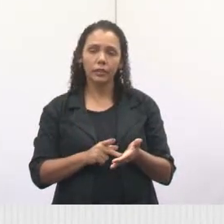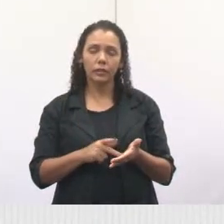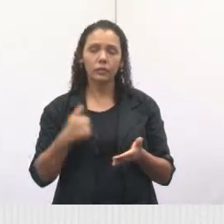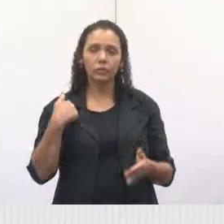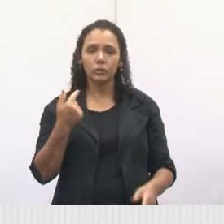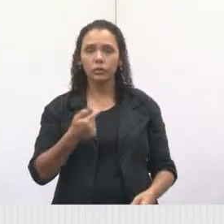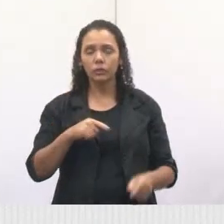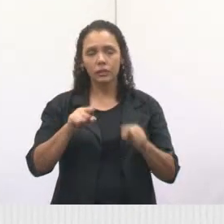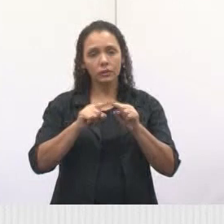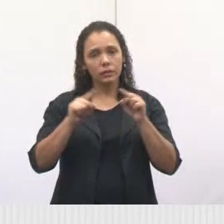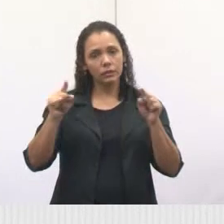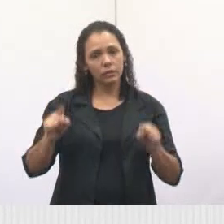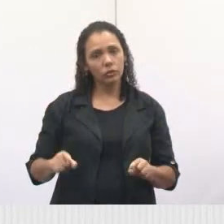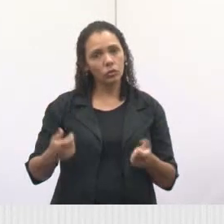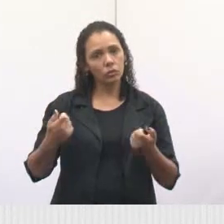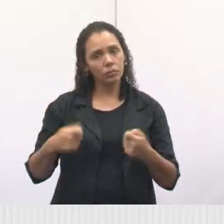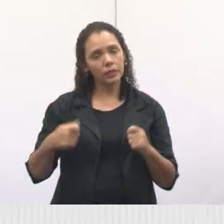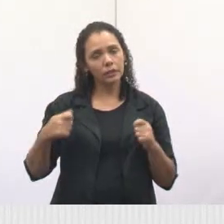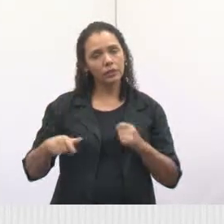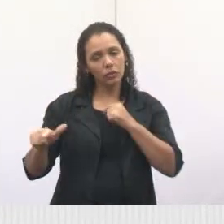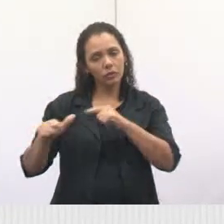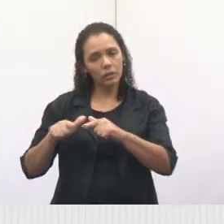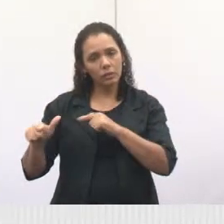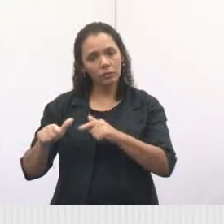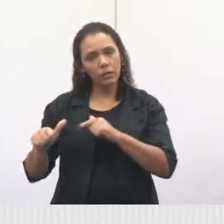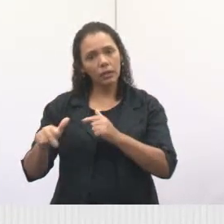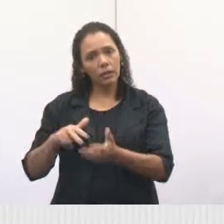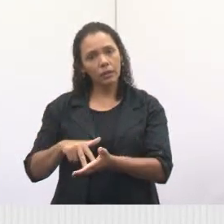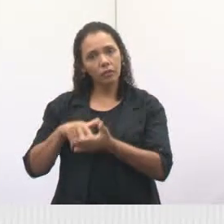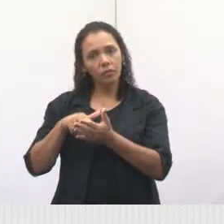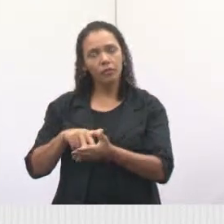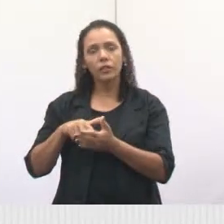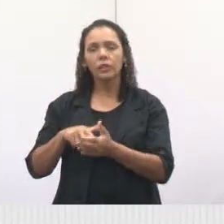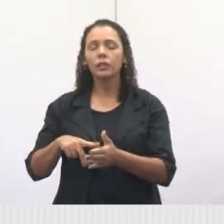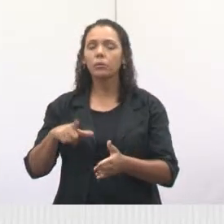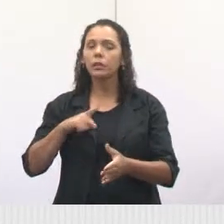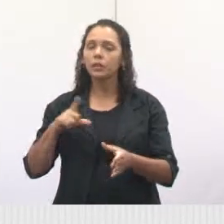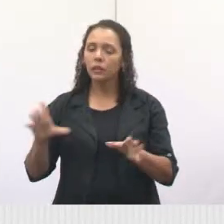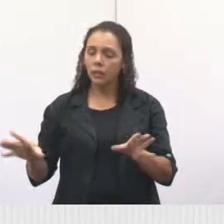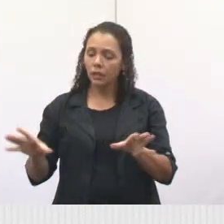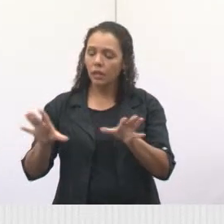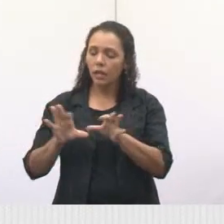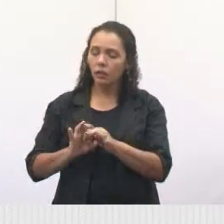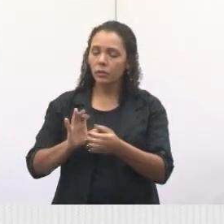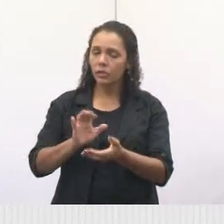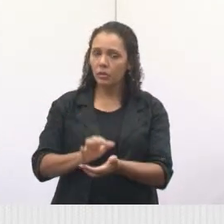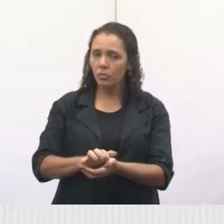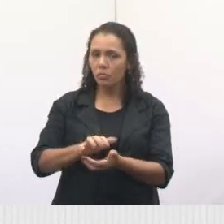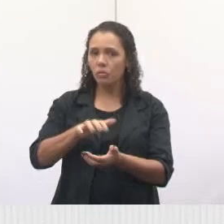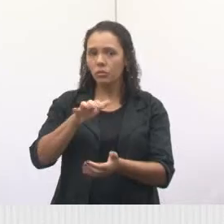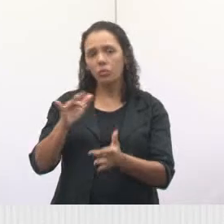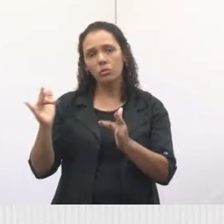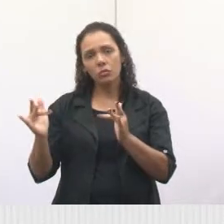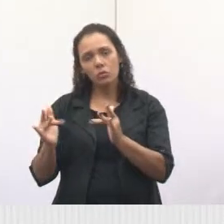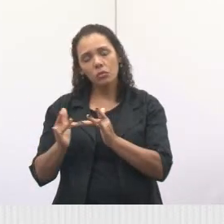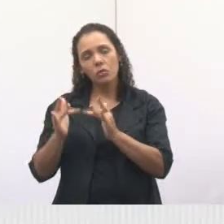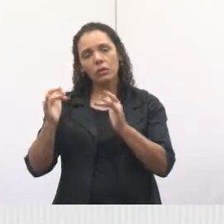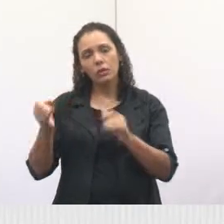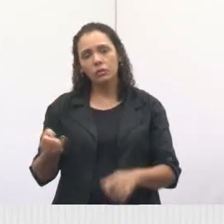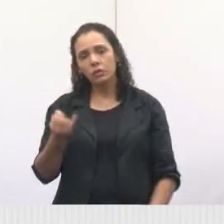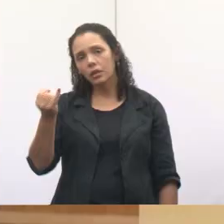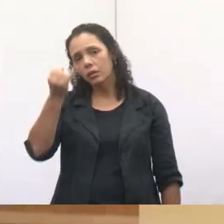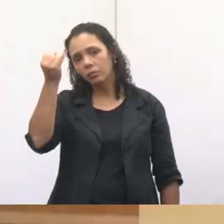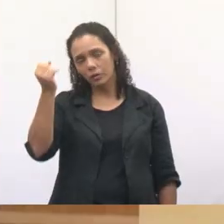servidores fiquem ali, criem o vínculo com os idosos, é melhor mantê-los, né? Porque esse vínculo é fundamental para a convivência